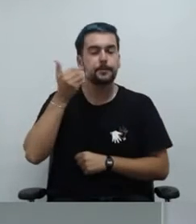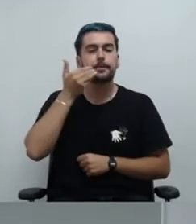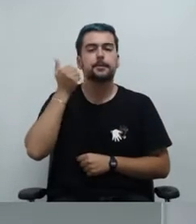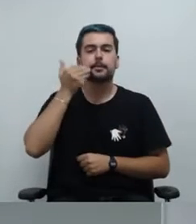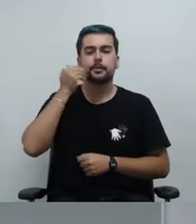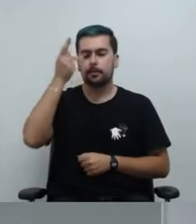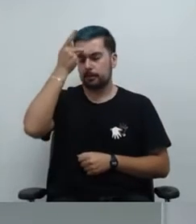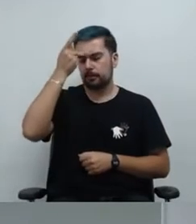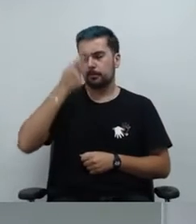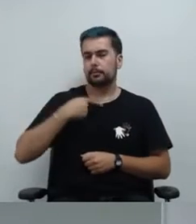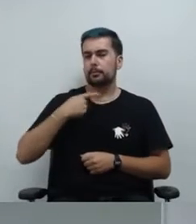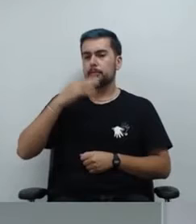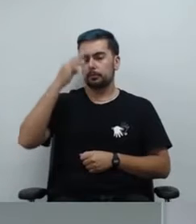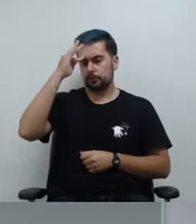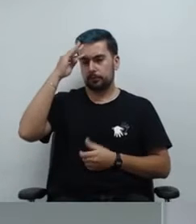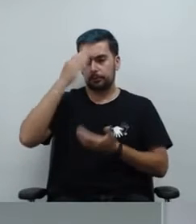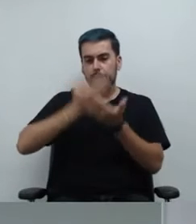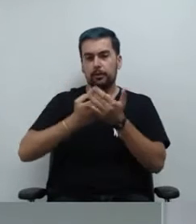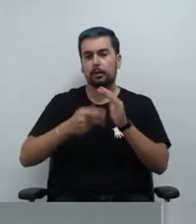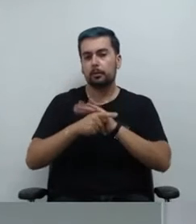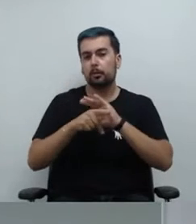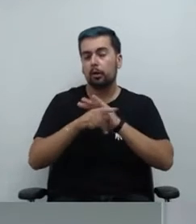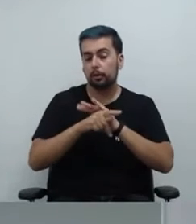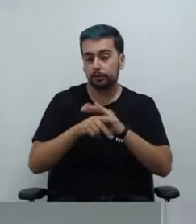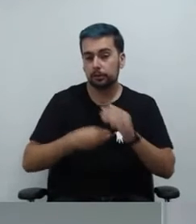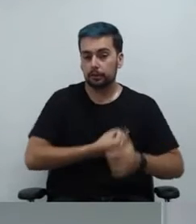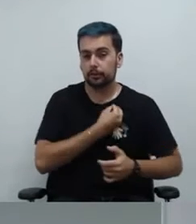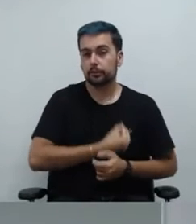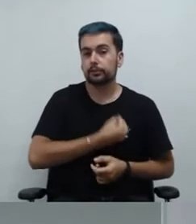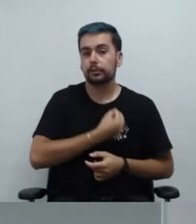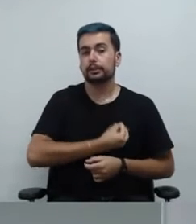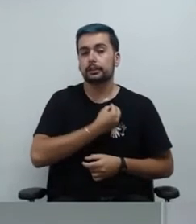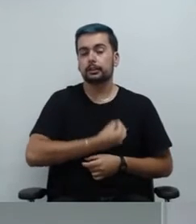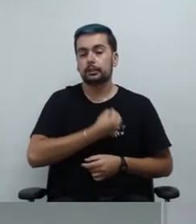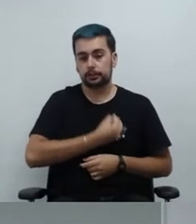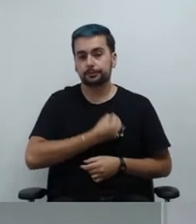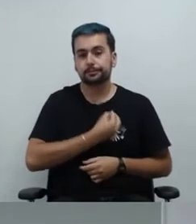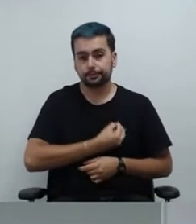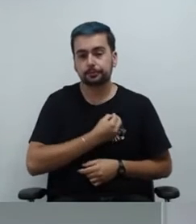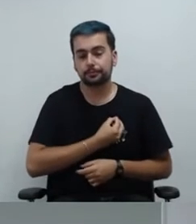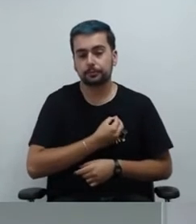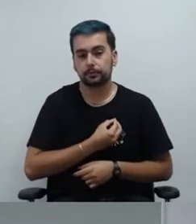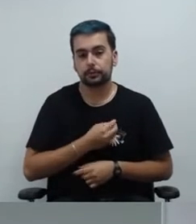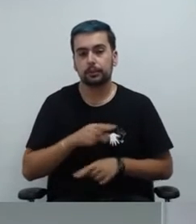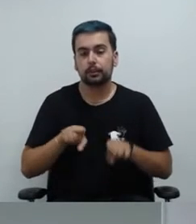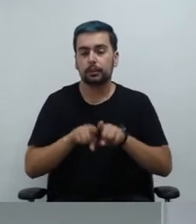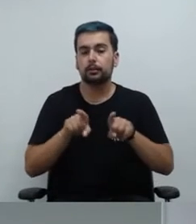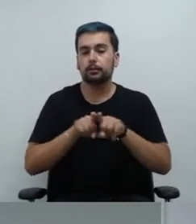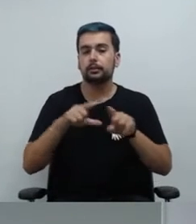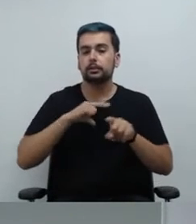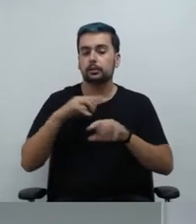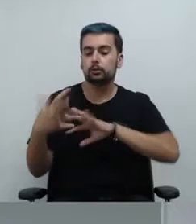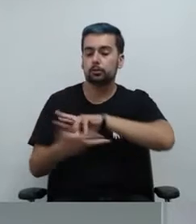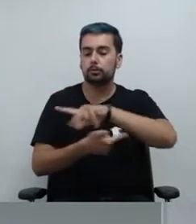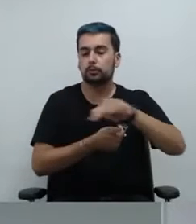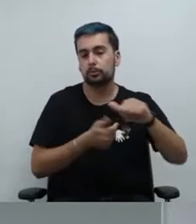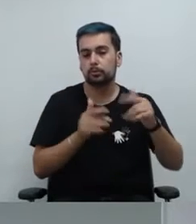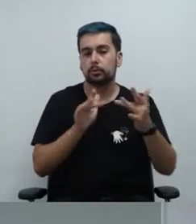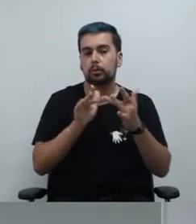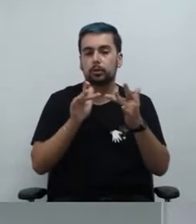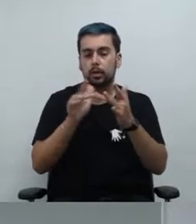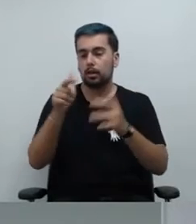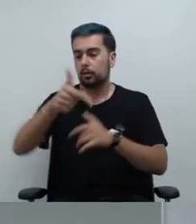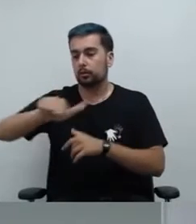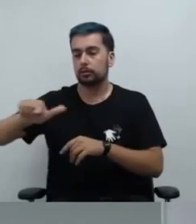de autoconhecimento sobre a vida e aplicação desse conhecimento na sua interação com o mundo e com as outras pessoas.